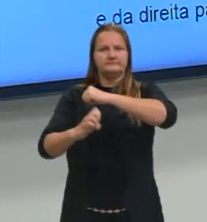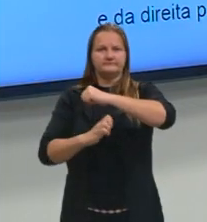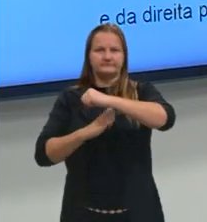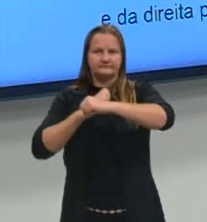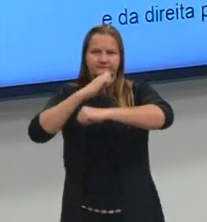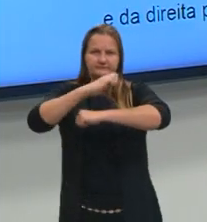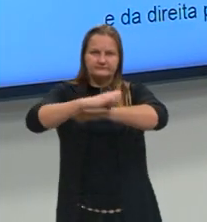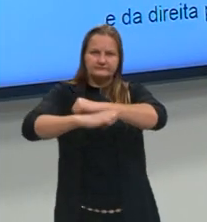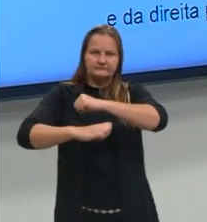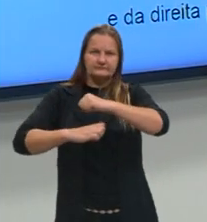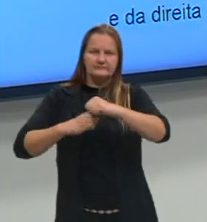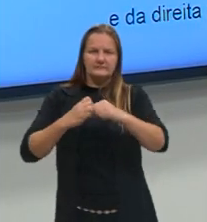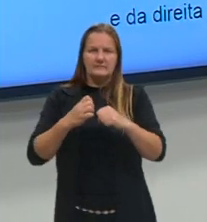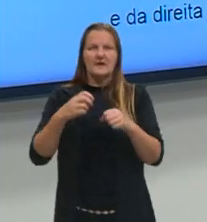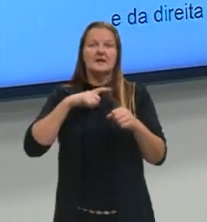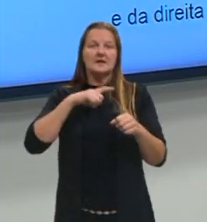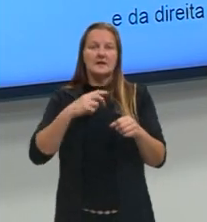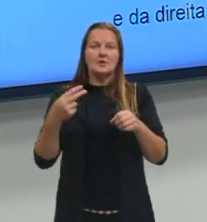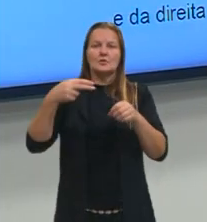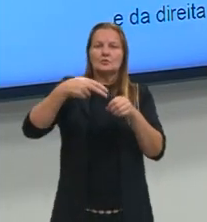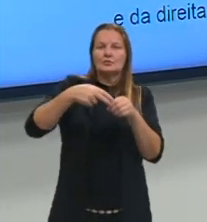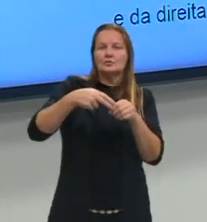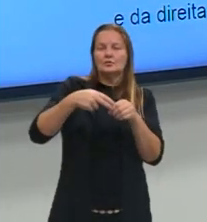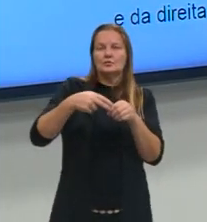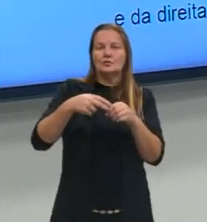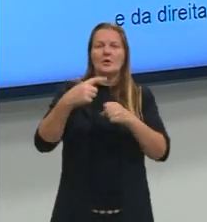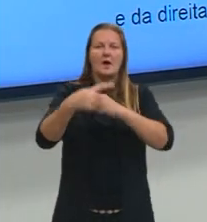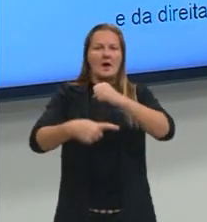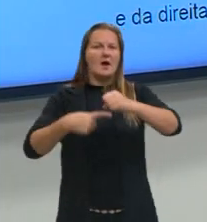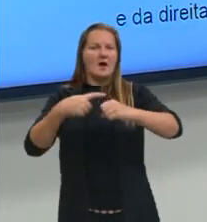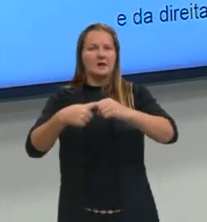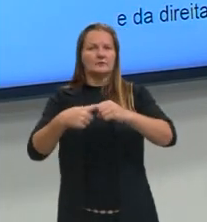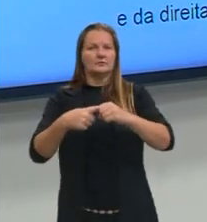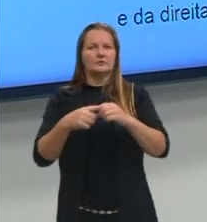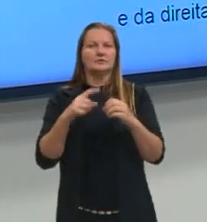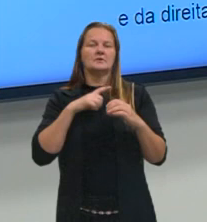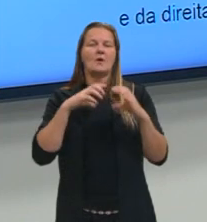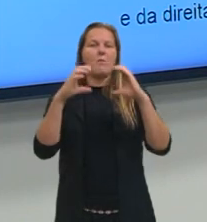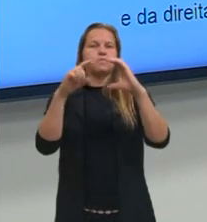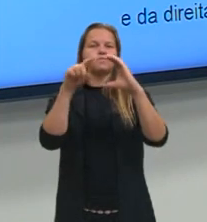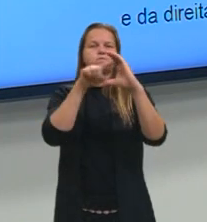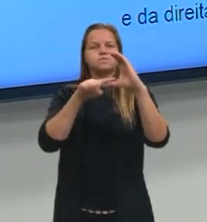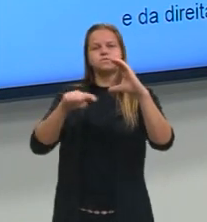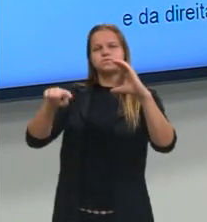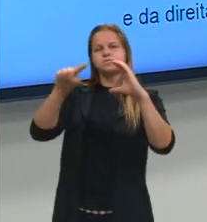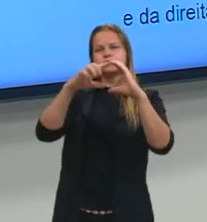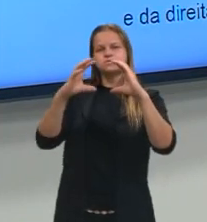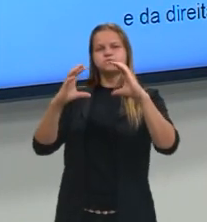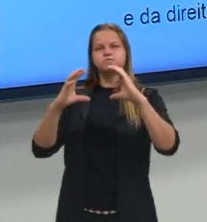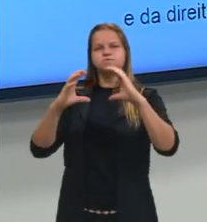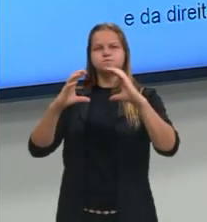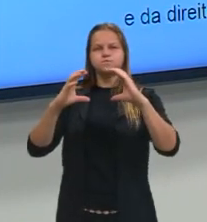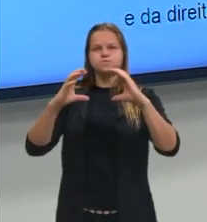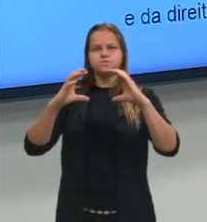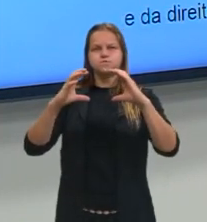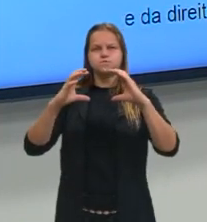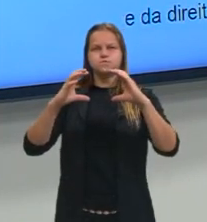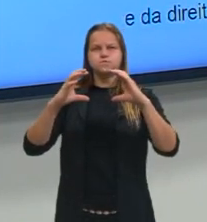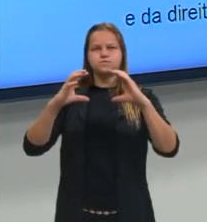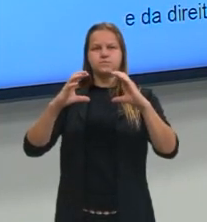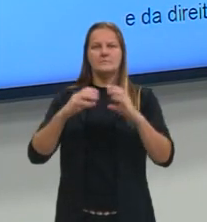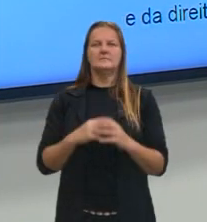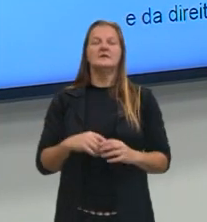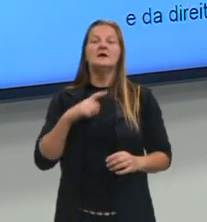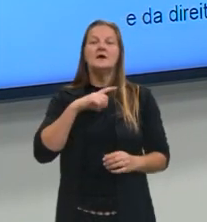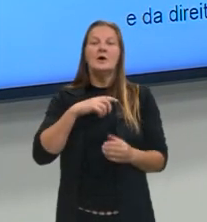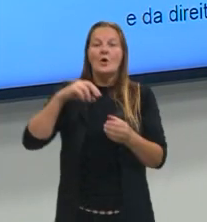a gente vai considerar e os átomos são esféricos né então eu considero que o núcleo